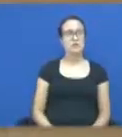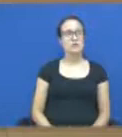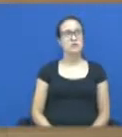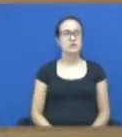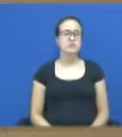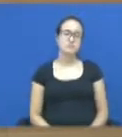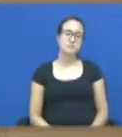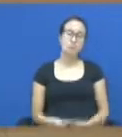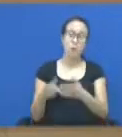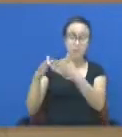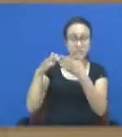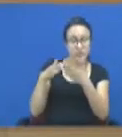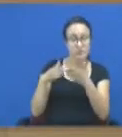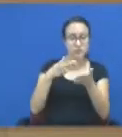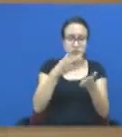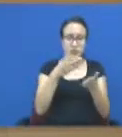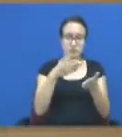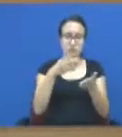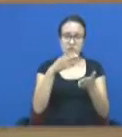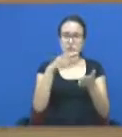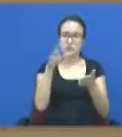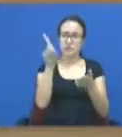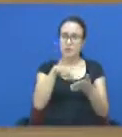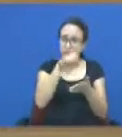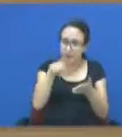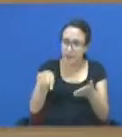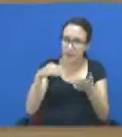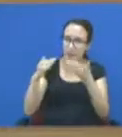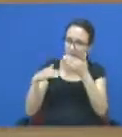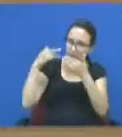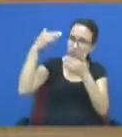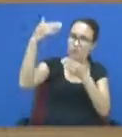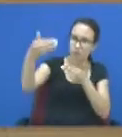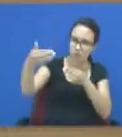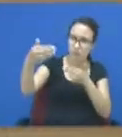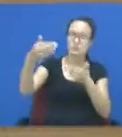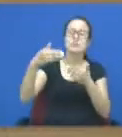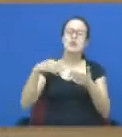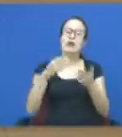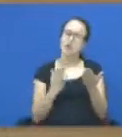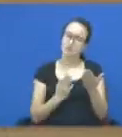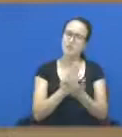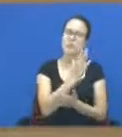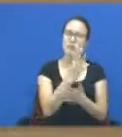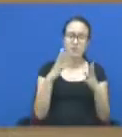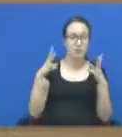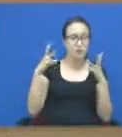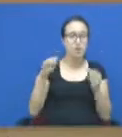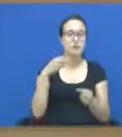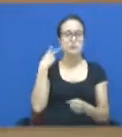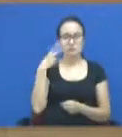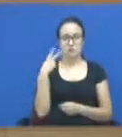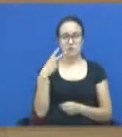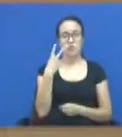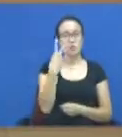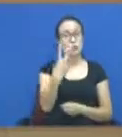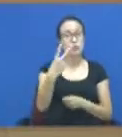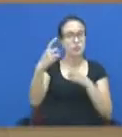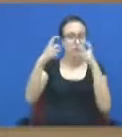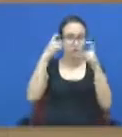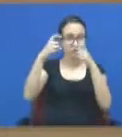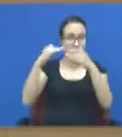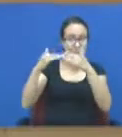O pedido de adiamento solicitado pelo vereador Raul foi aprovado por todos os senhores vereadores, portanto a matéria será adiada por 2 sessões. Apreciaremos